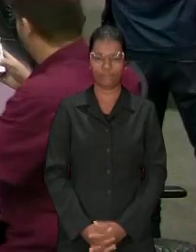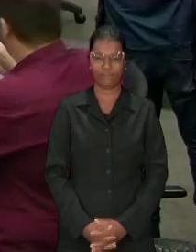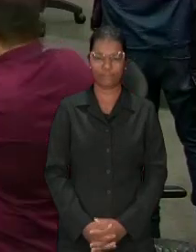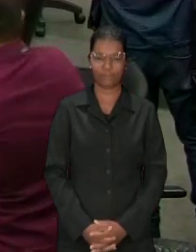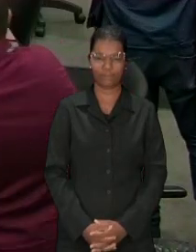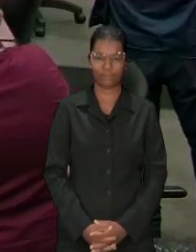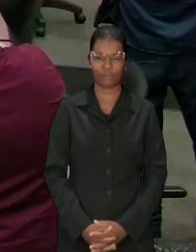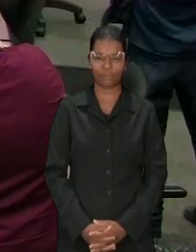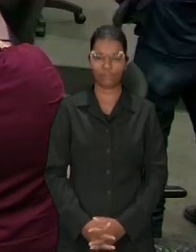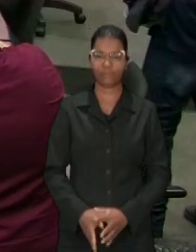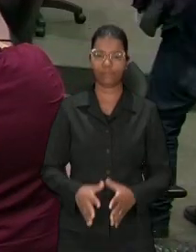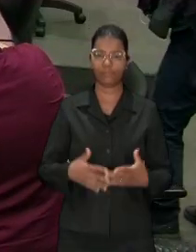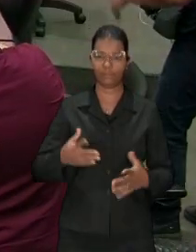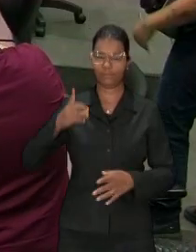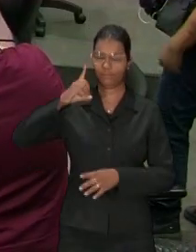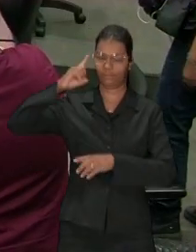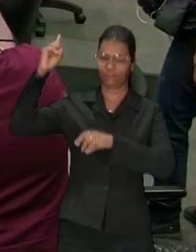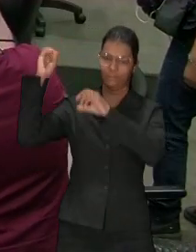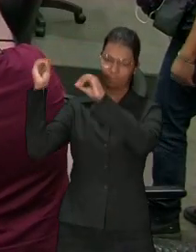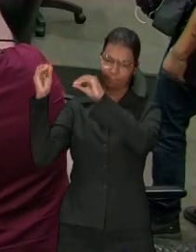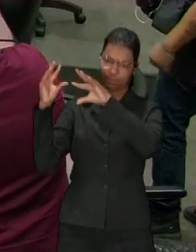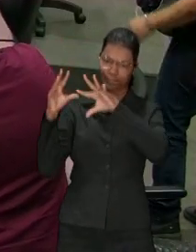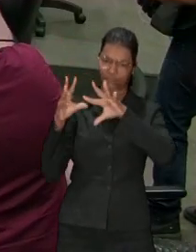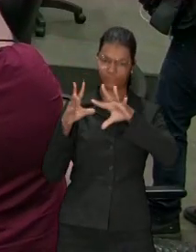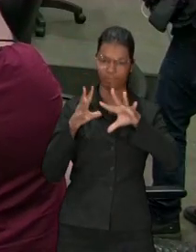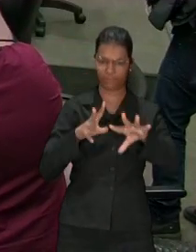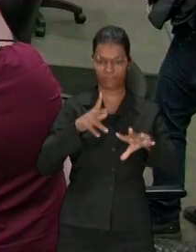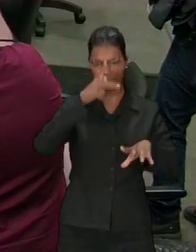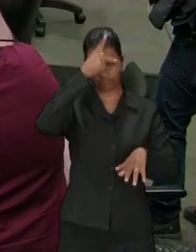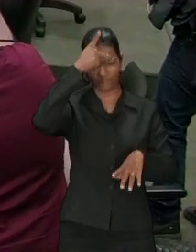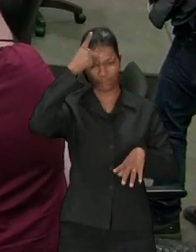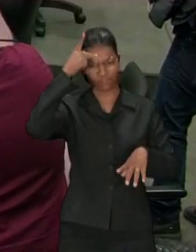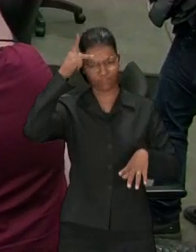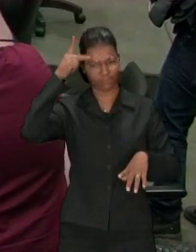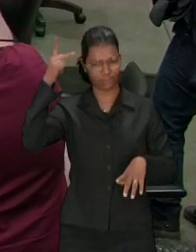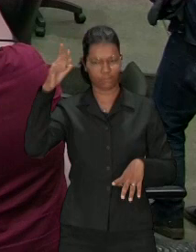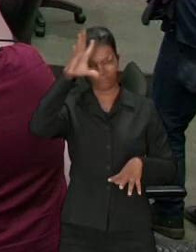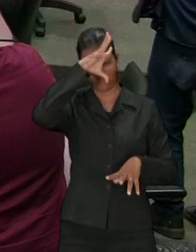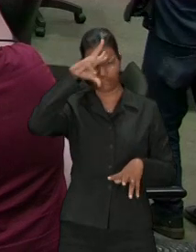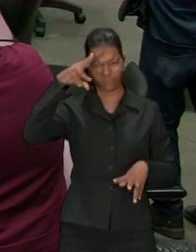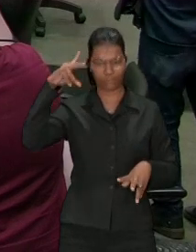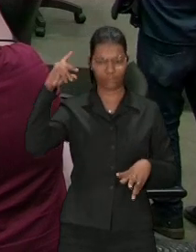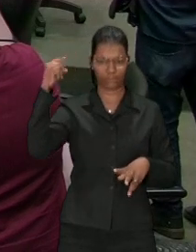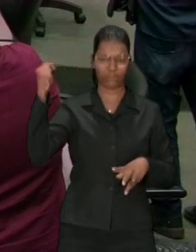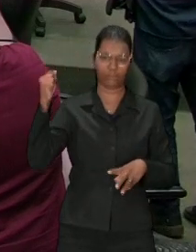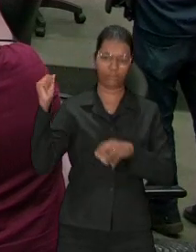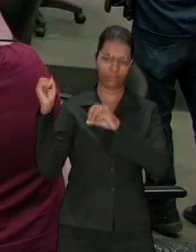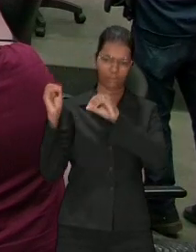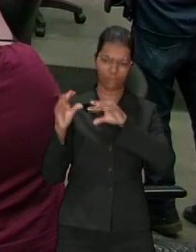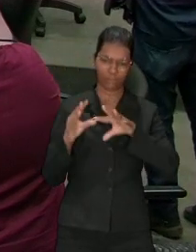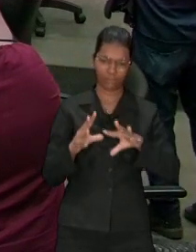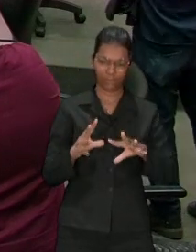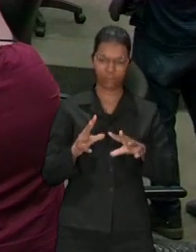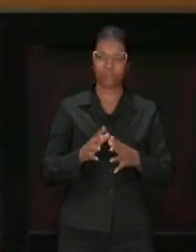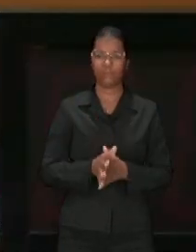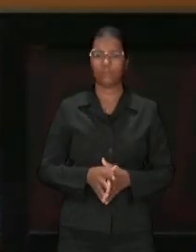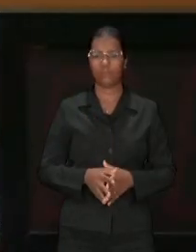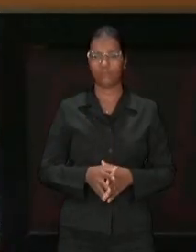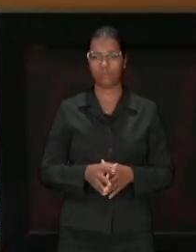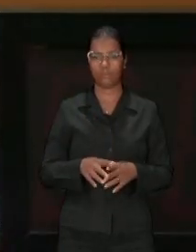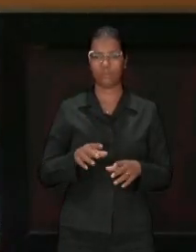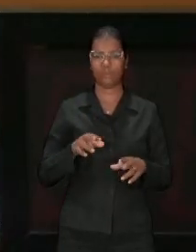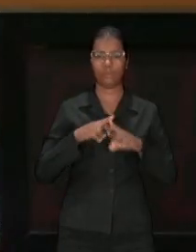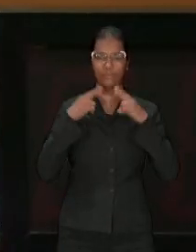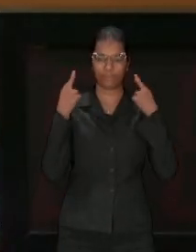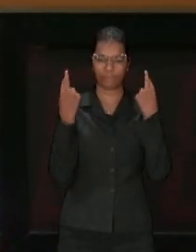Invocando a proteção de Deus em nome do povo mato-grossense, declaro aberta esta sessão especial requerida por